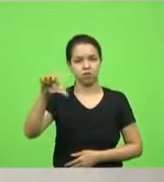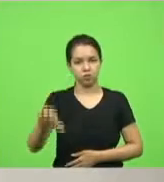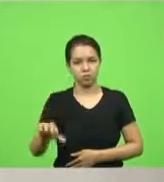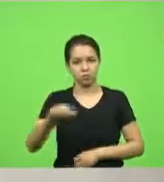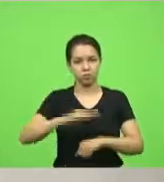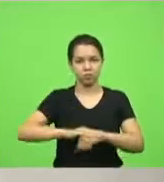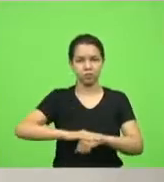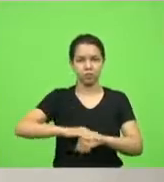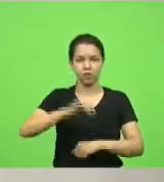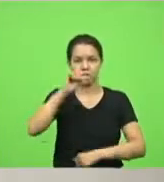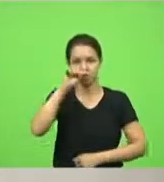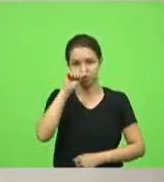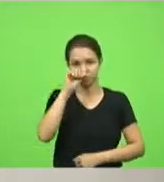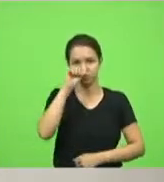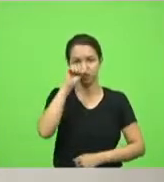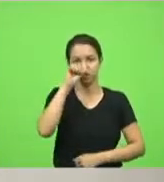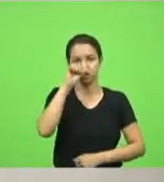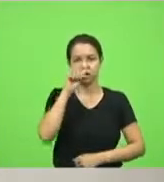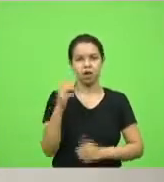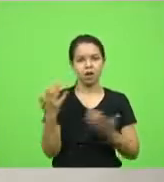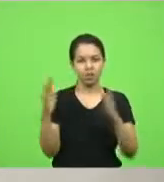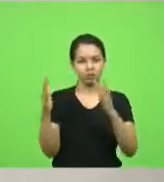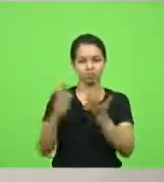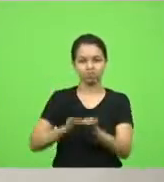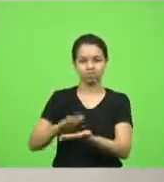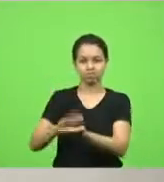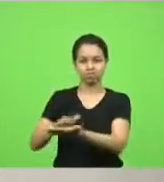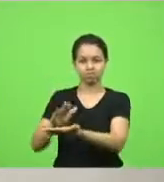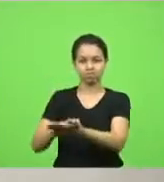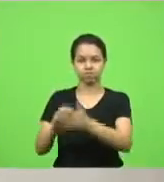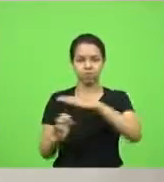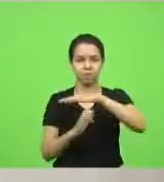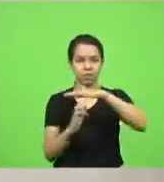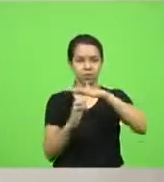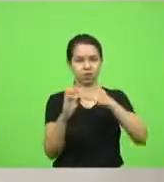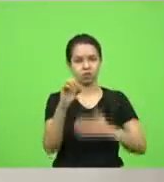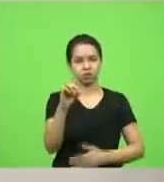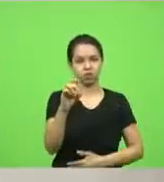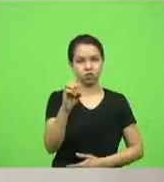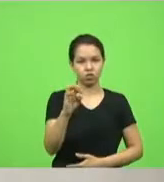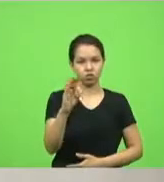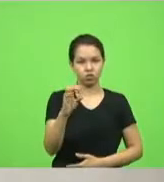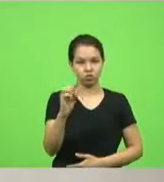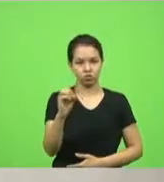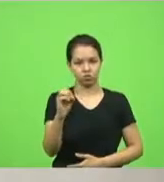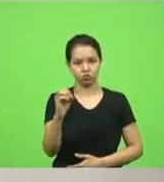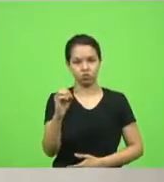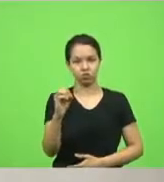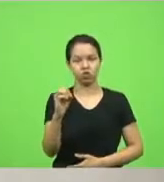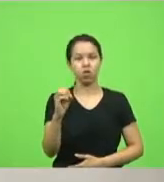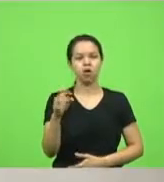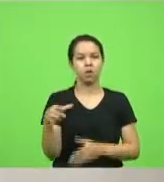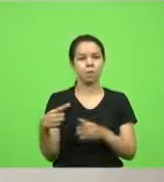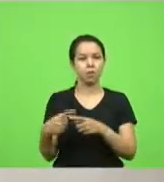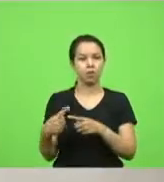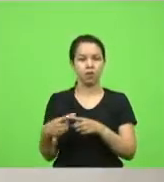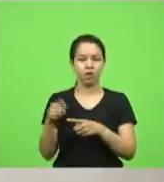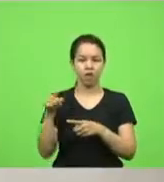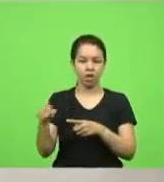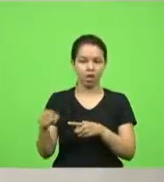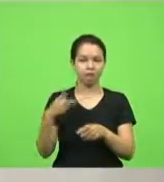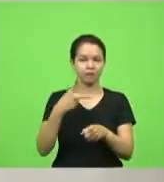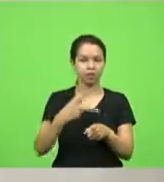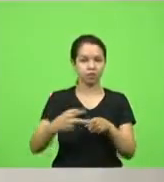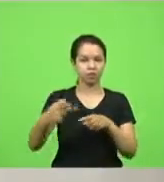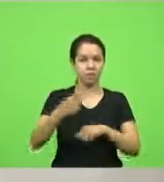João Amin, manifestando aplauso à empresa Dot Digital Group, por ter sido premiada na nona edição do prêmio